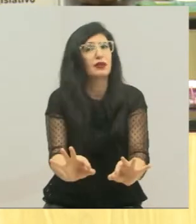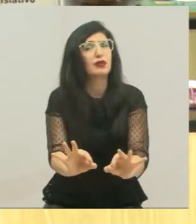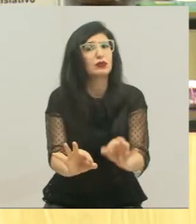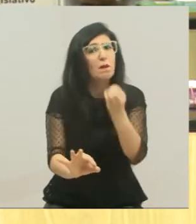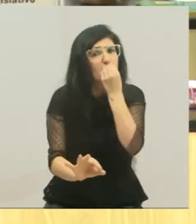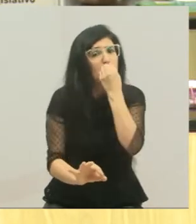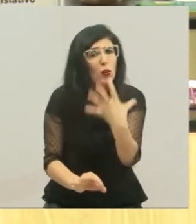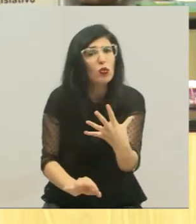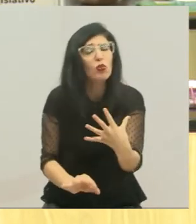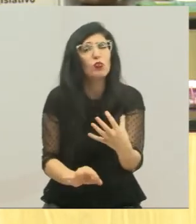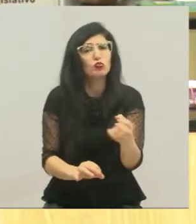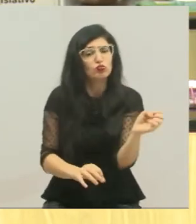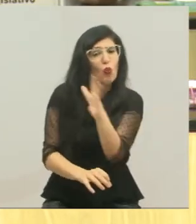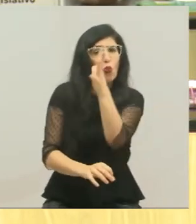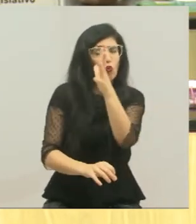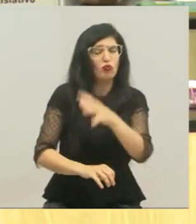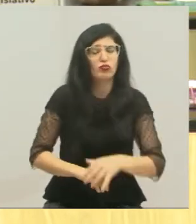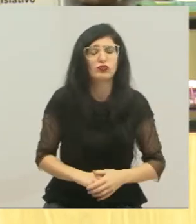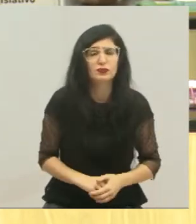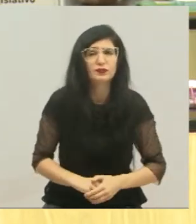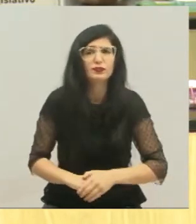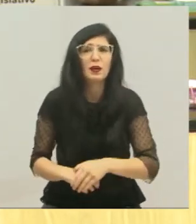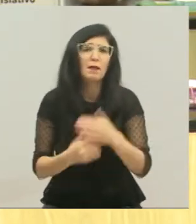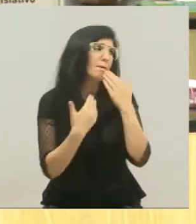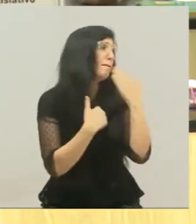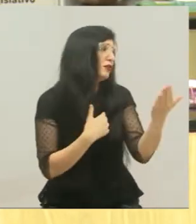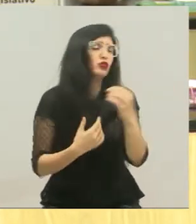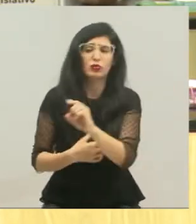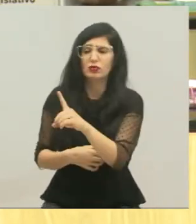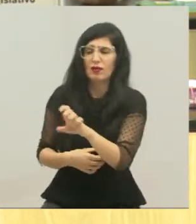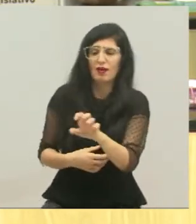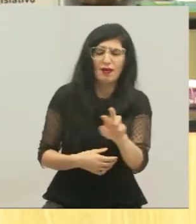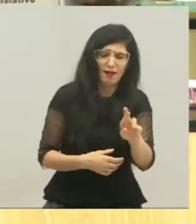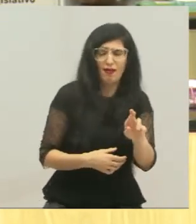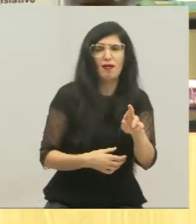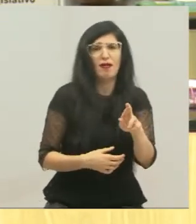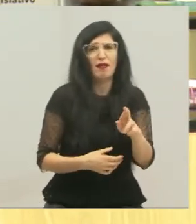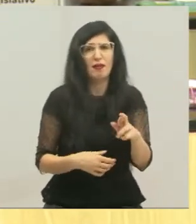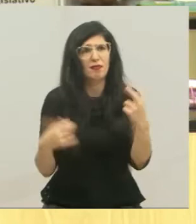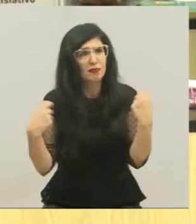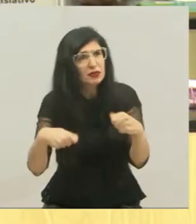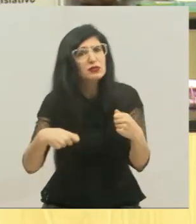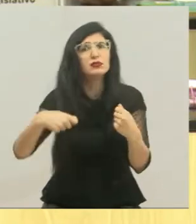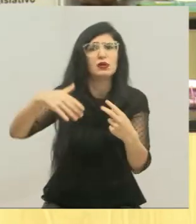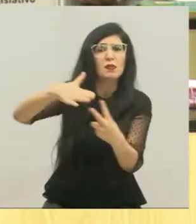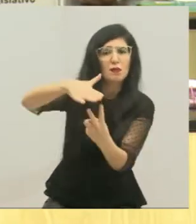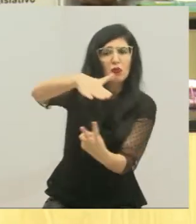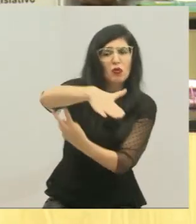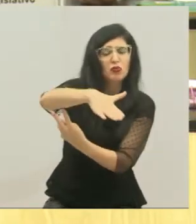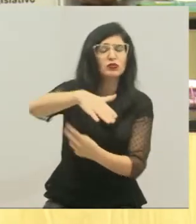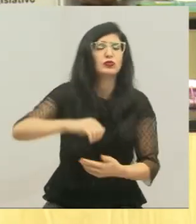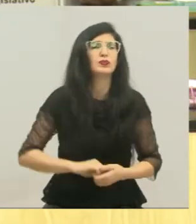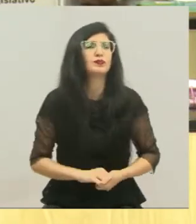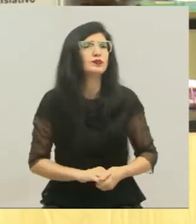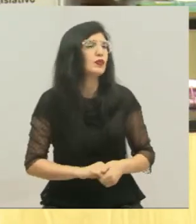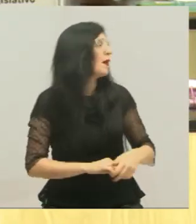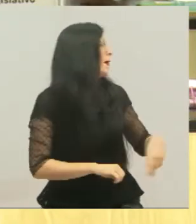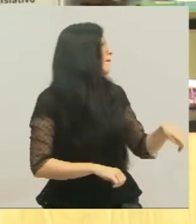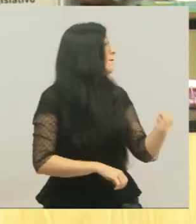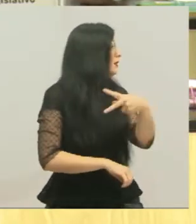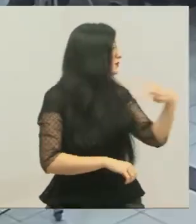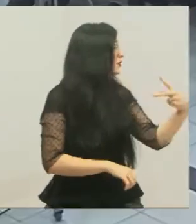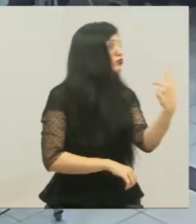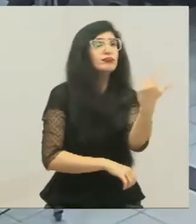antecipando o agradecimento pela atenção dispensada, subscrevemos. Vereador Valmir Parque do Meia Lua. Senhor presidente, não há mais requerimentos.